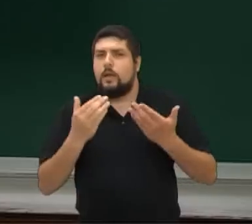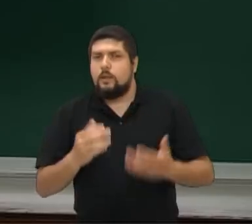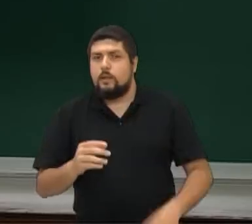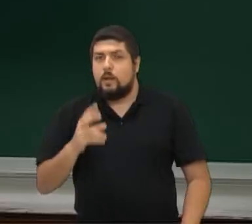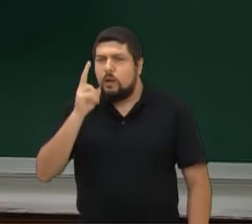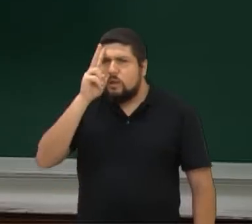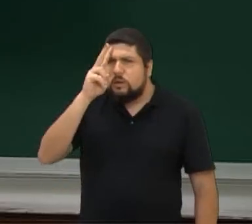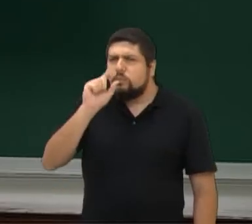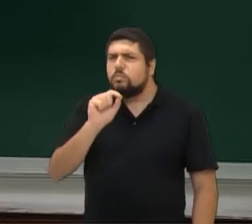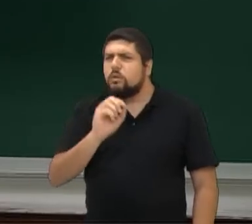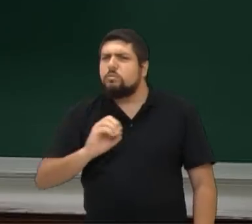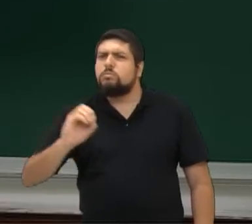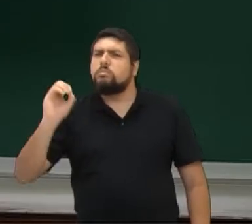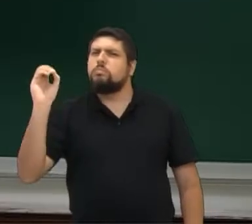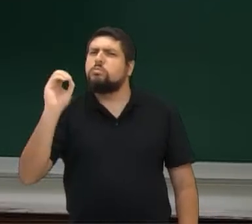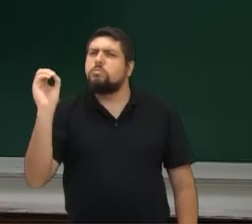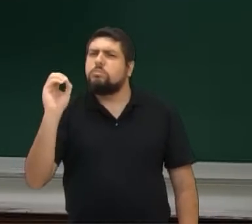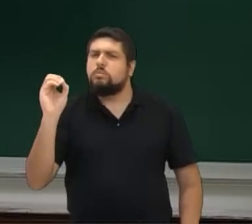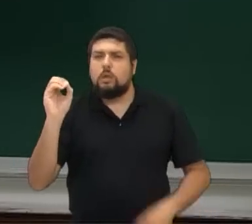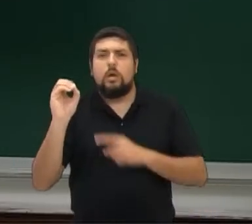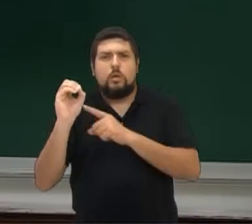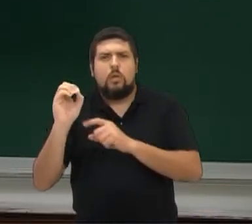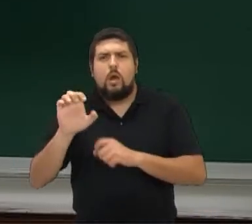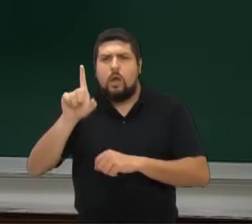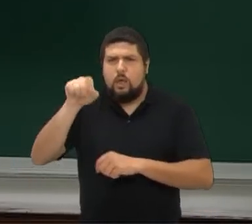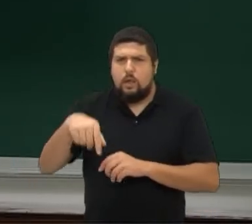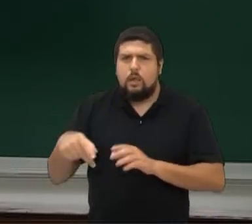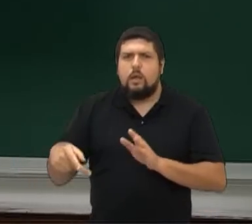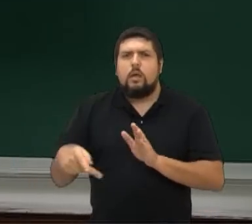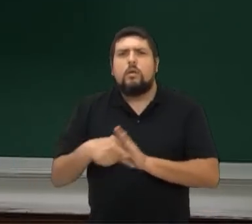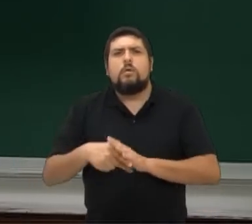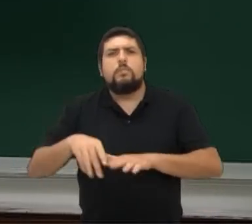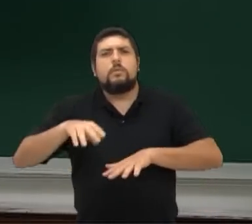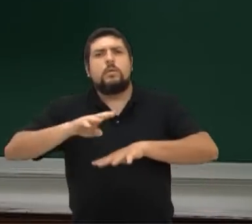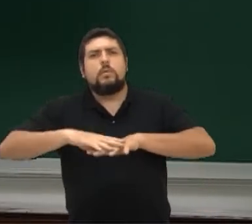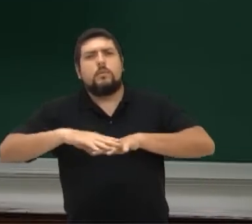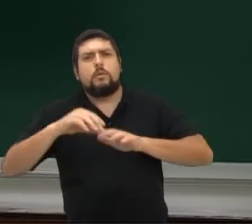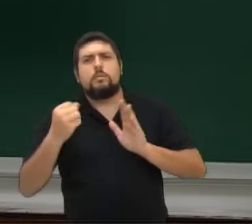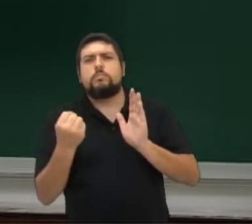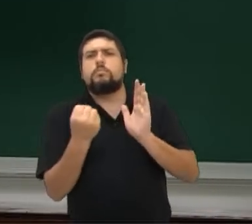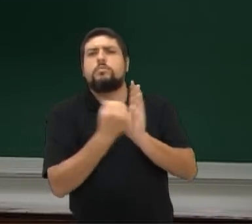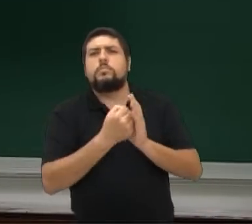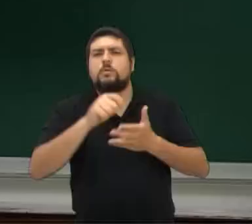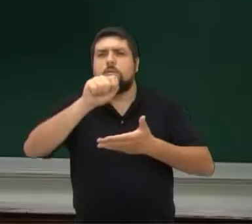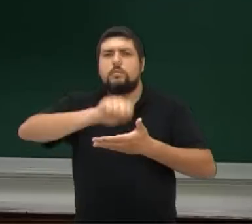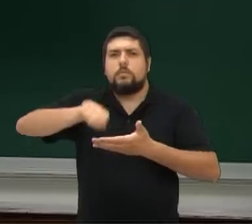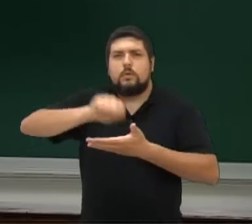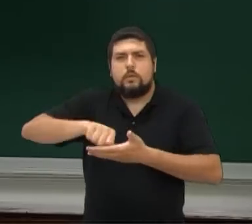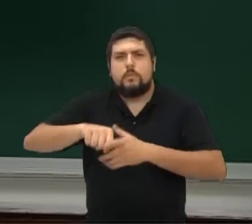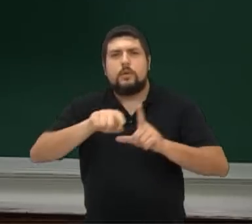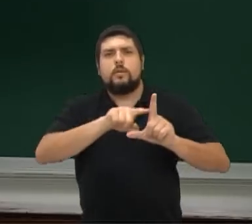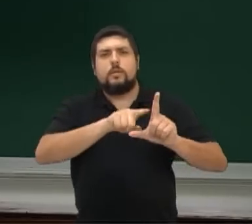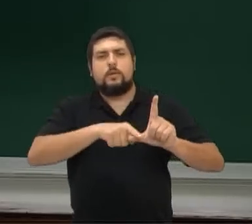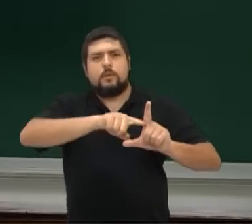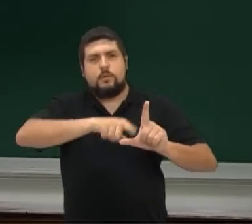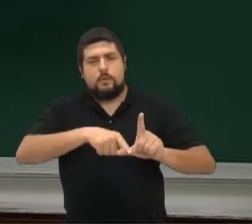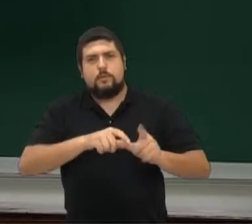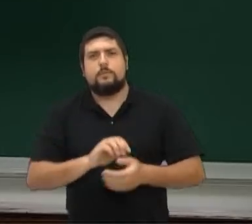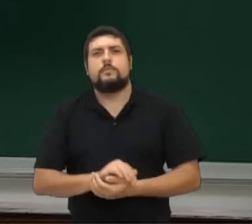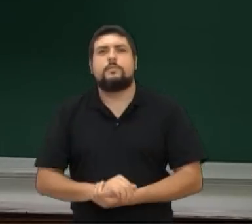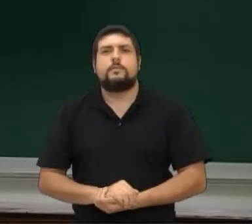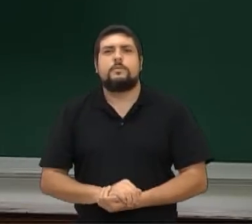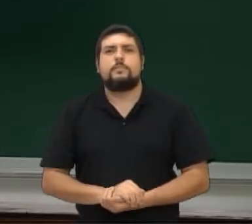é a unidade de medida que utilizamos para representar a medida de um ângulo, tá?